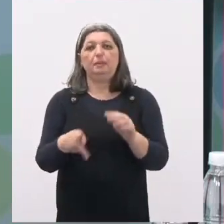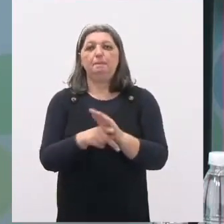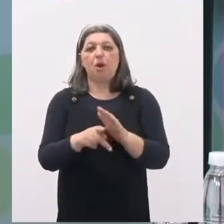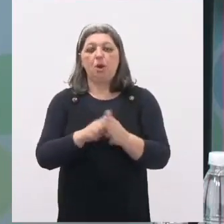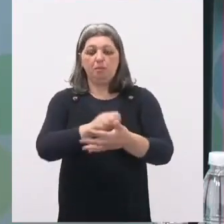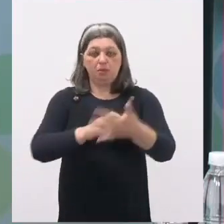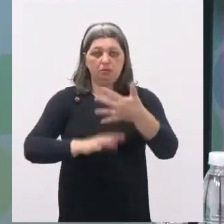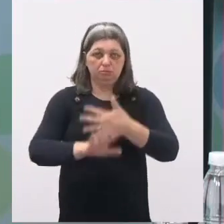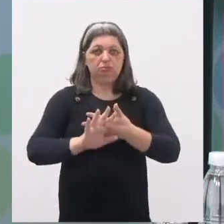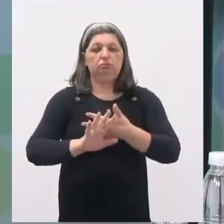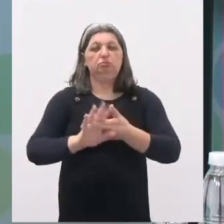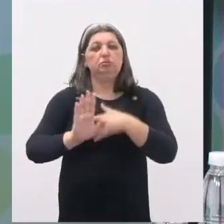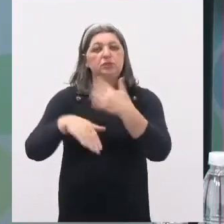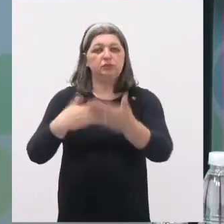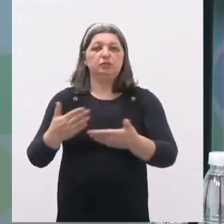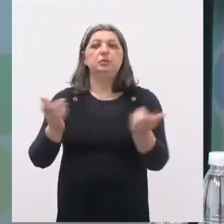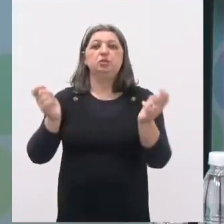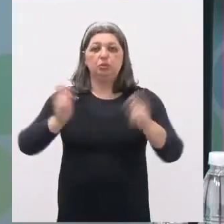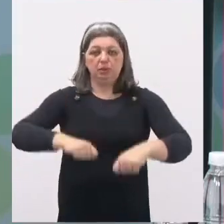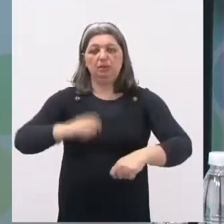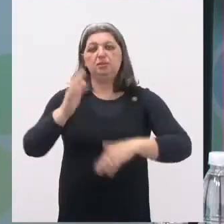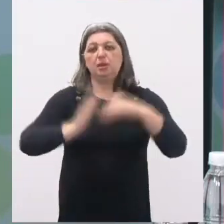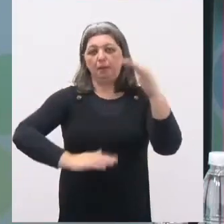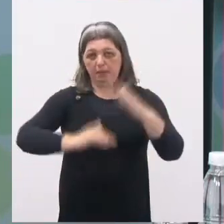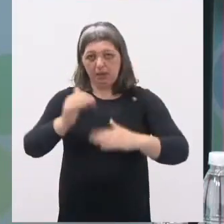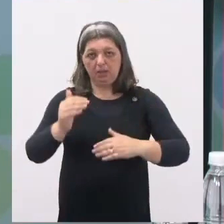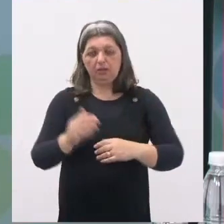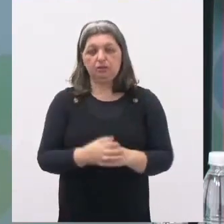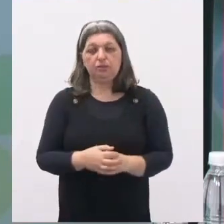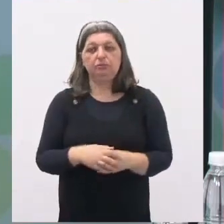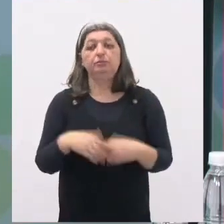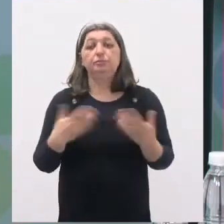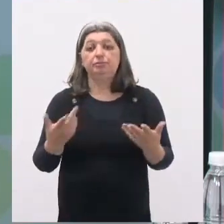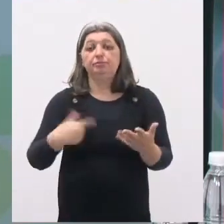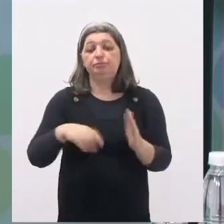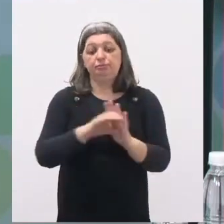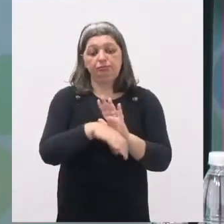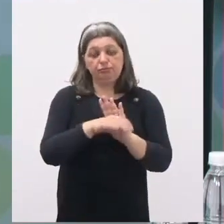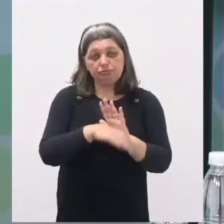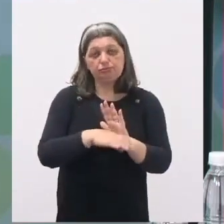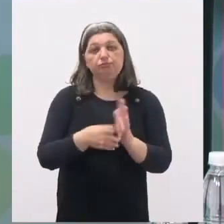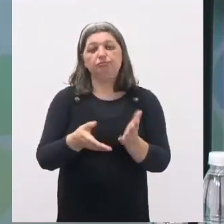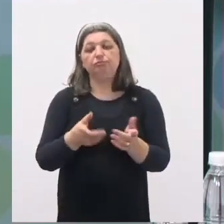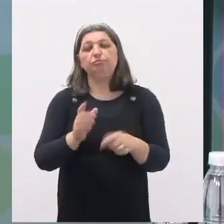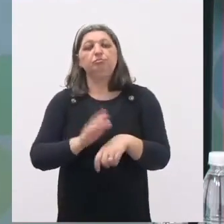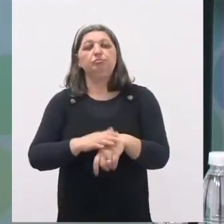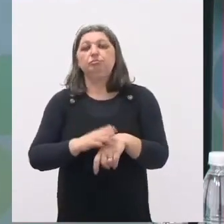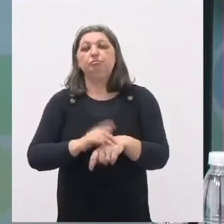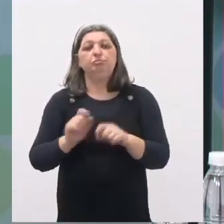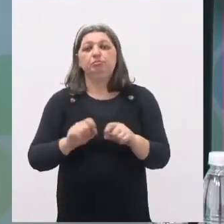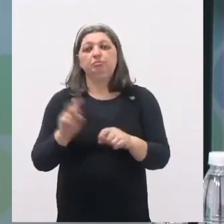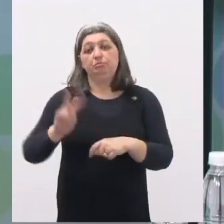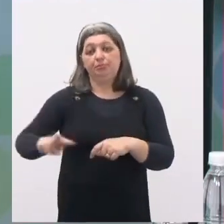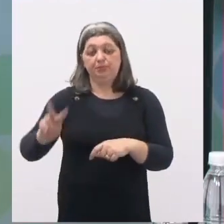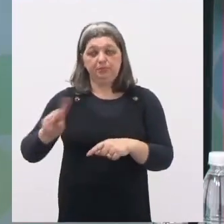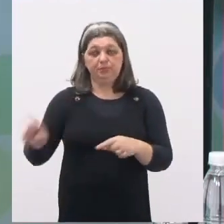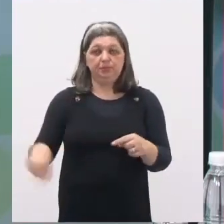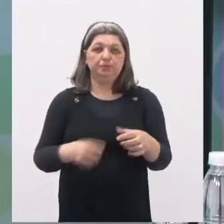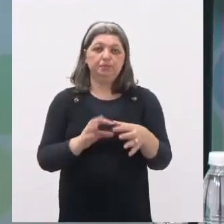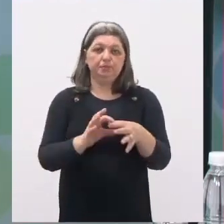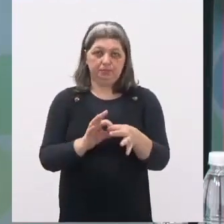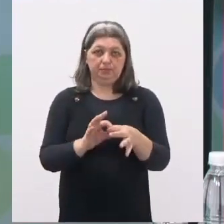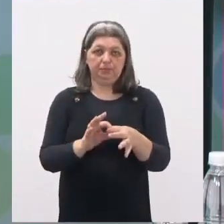né, o desenvolvimento de competências e habilidades, ou seja, de conceitos, de procedimentos, de valores, que estão atrelados